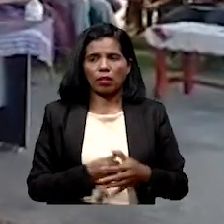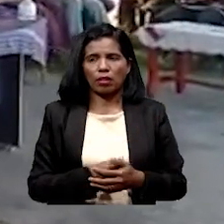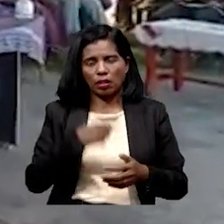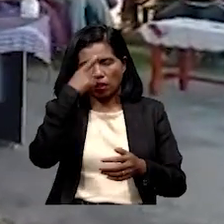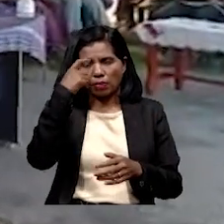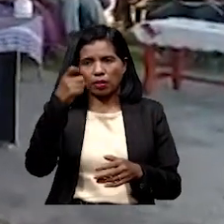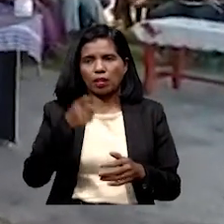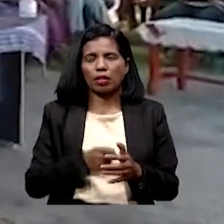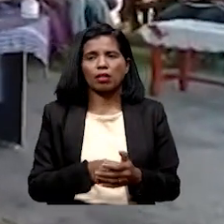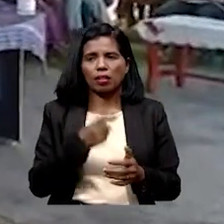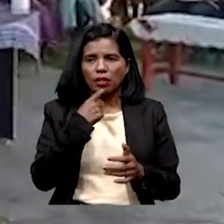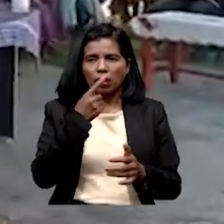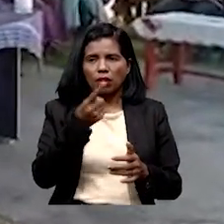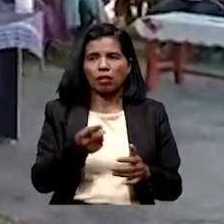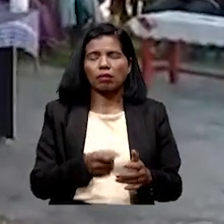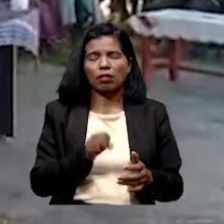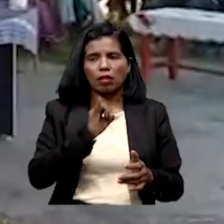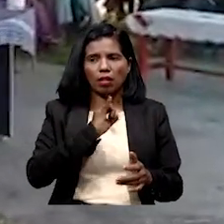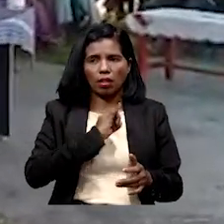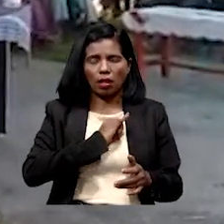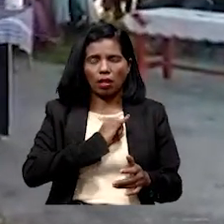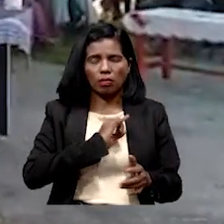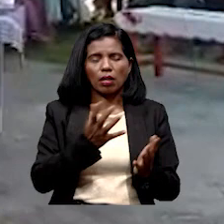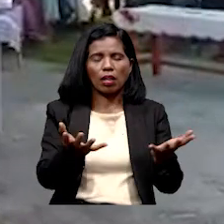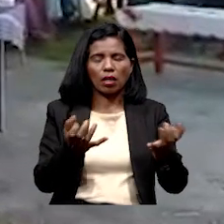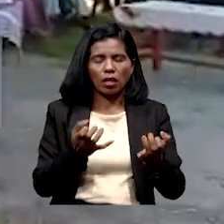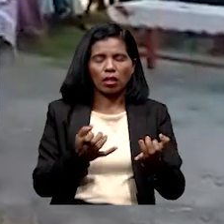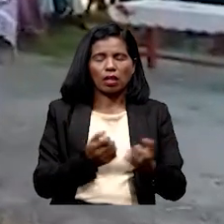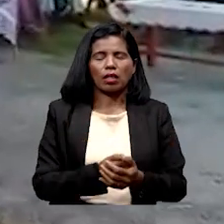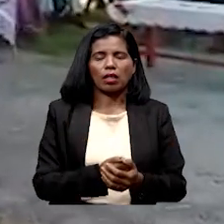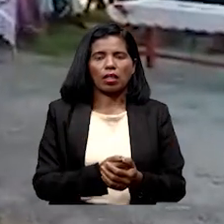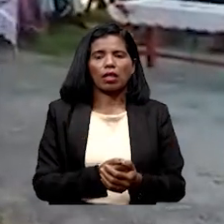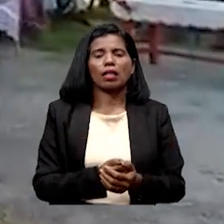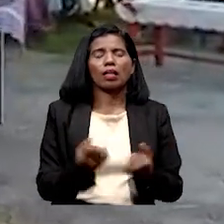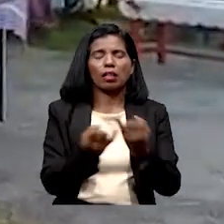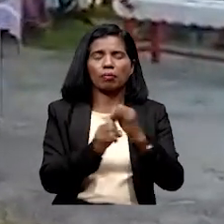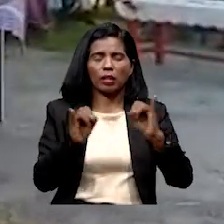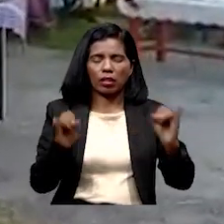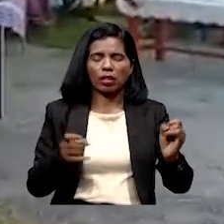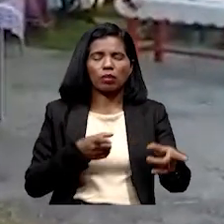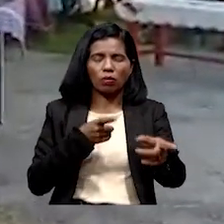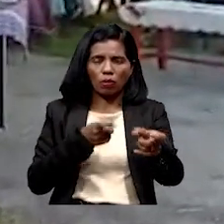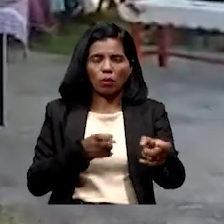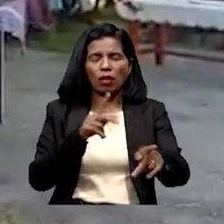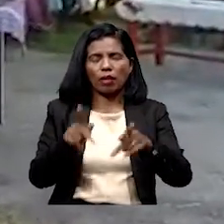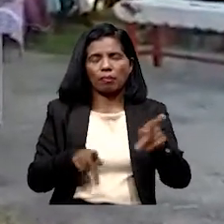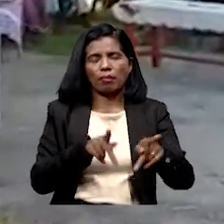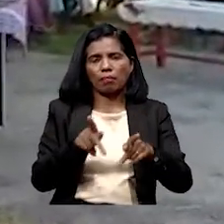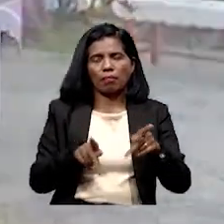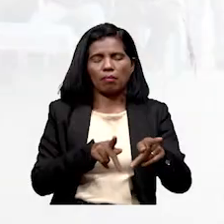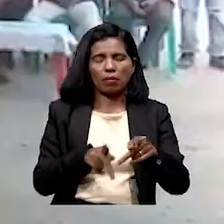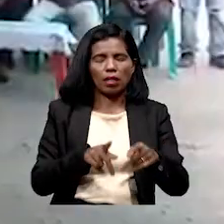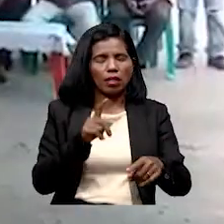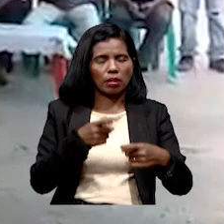tapadei, me deram. Hau a cara com a arma, o carquilha da tua oh inimigo. Da velha, obriga Hau a te pôr no